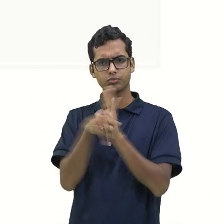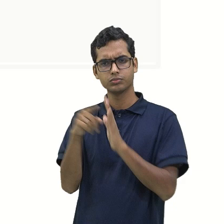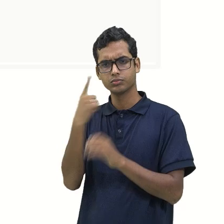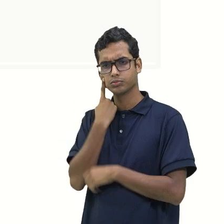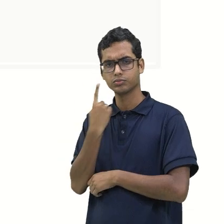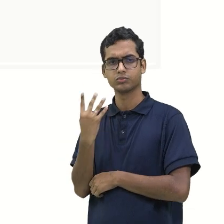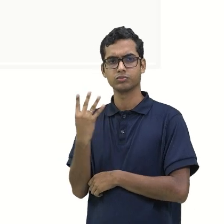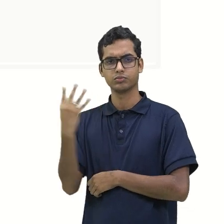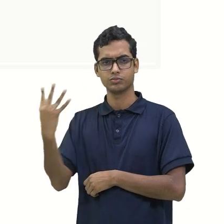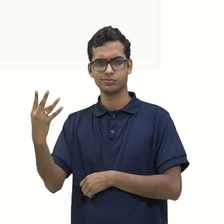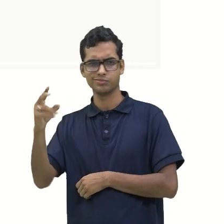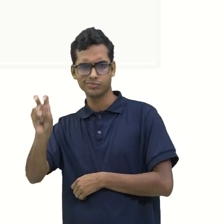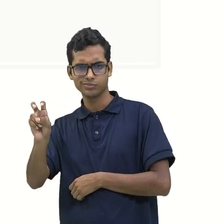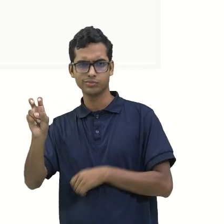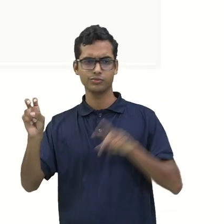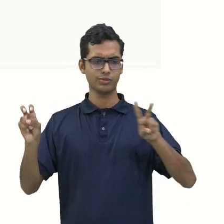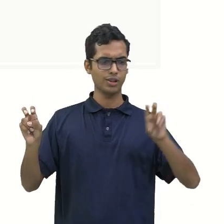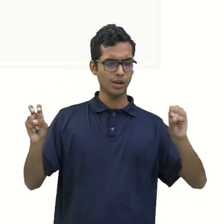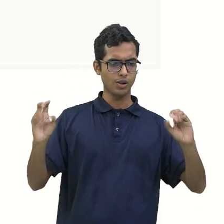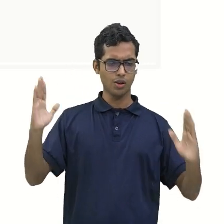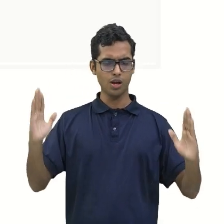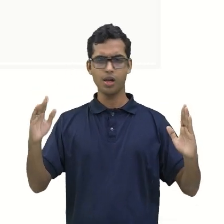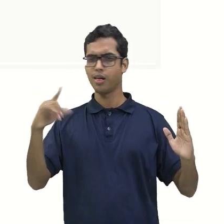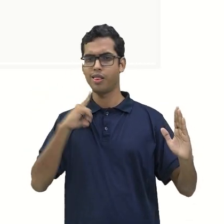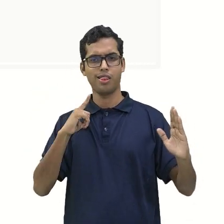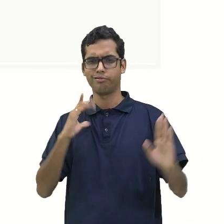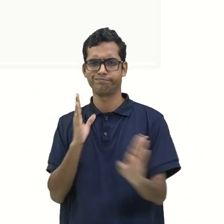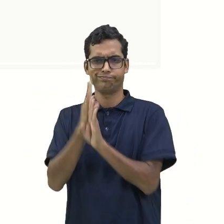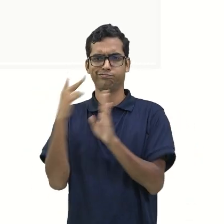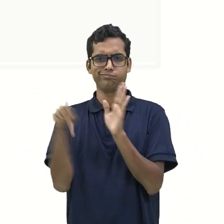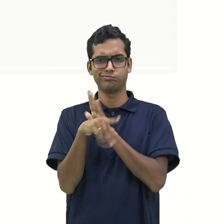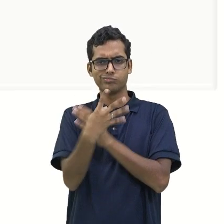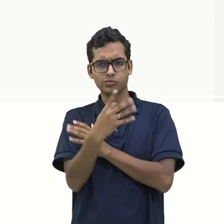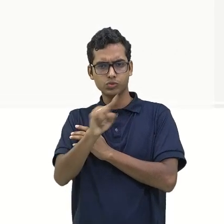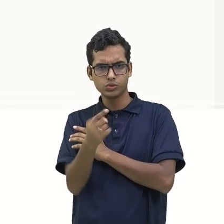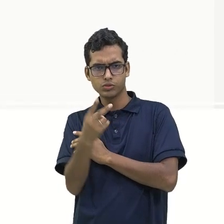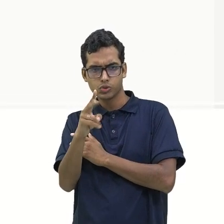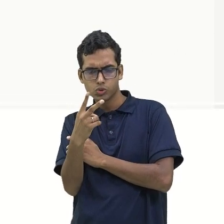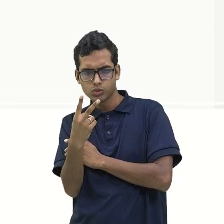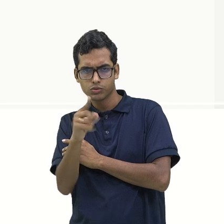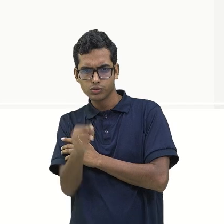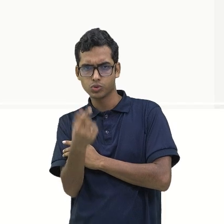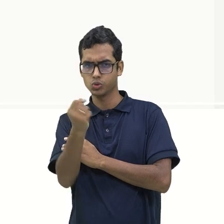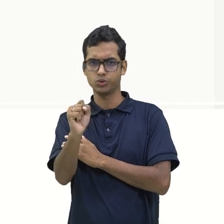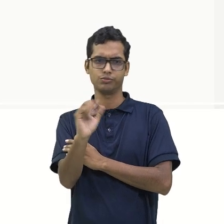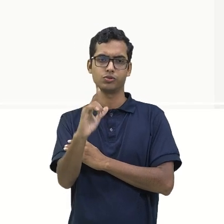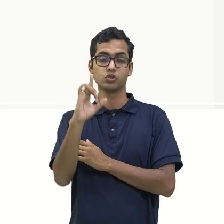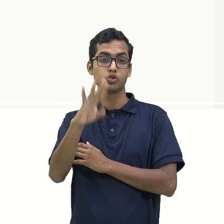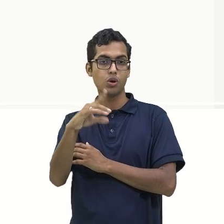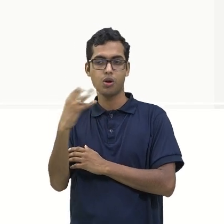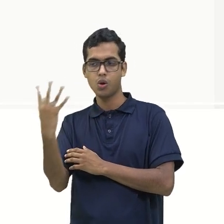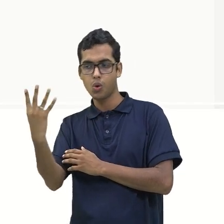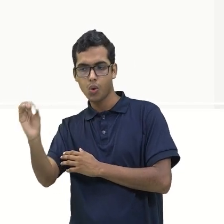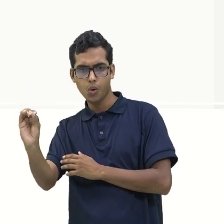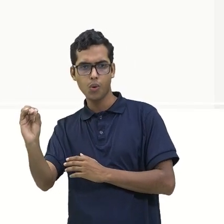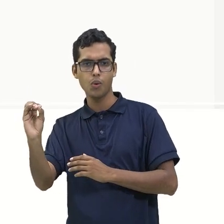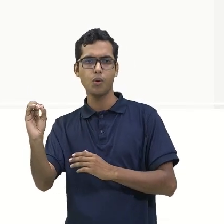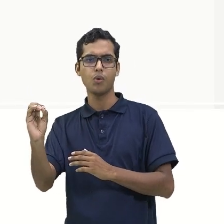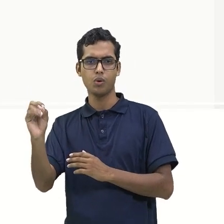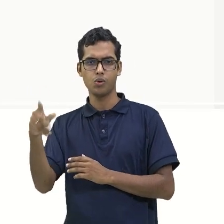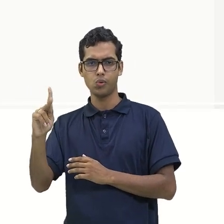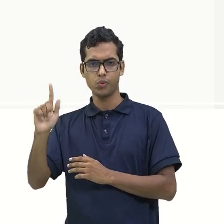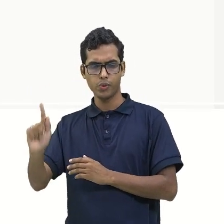vai encontrar o 42,8. Você só vai encontrar esse 42,8 entre o 40 e